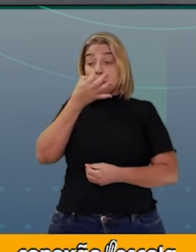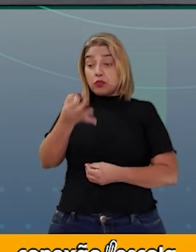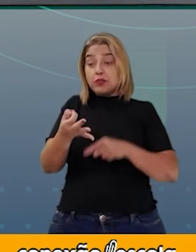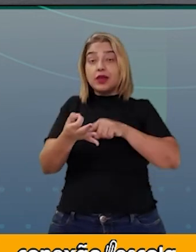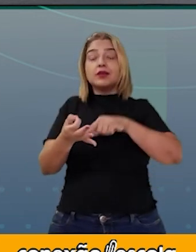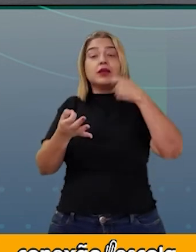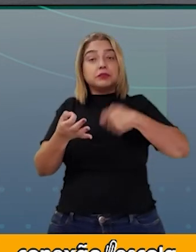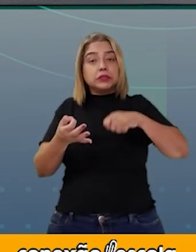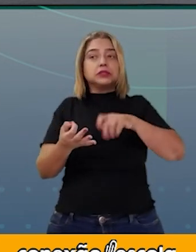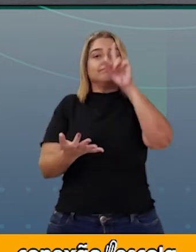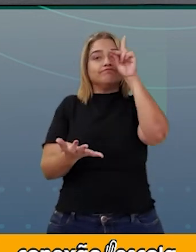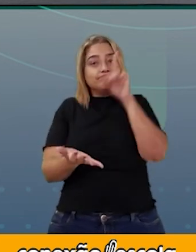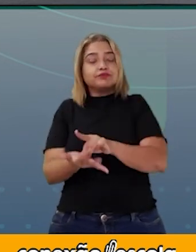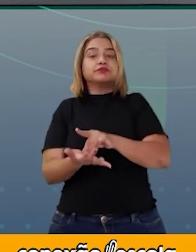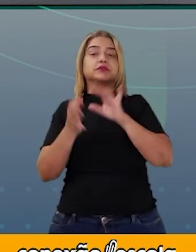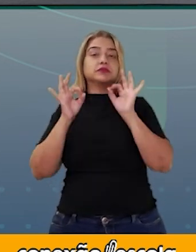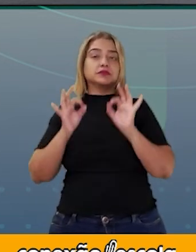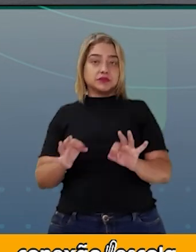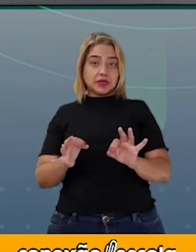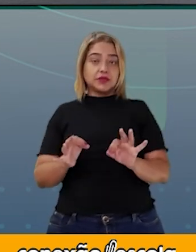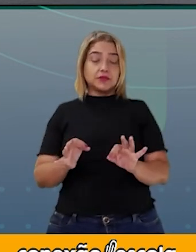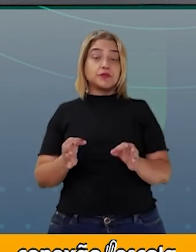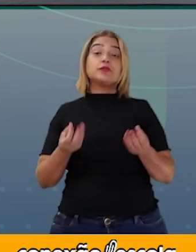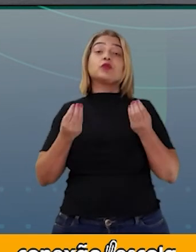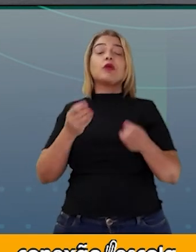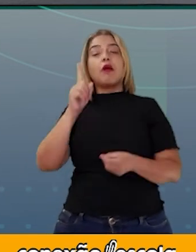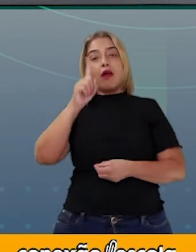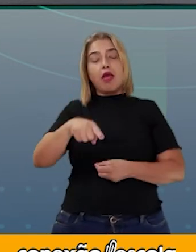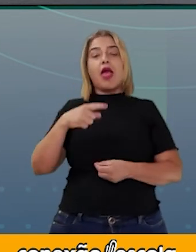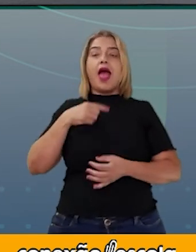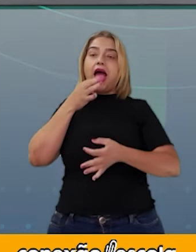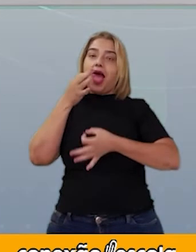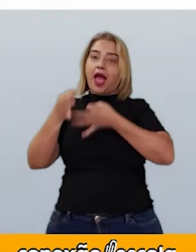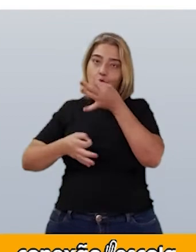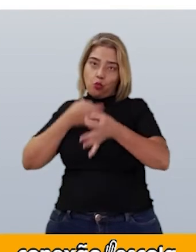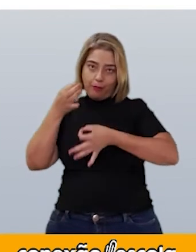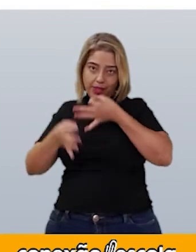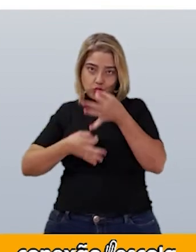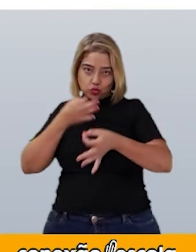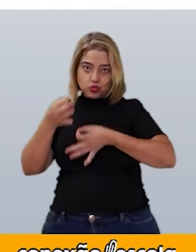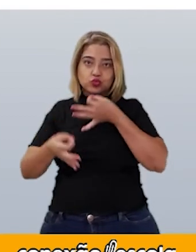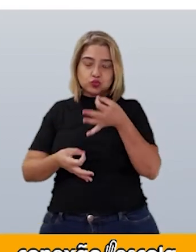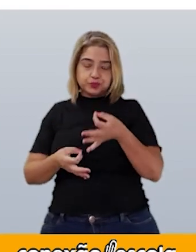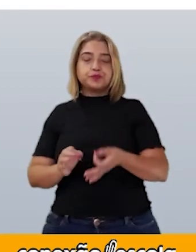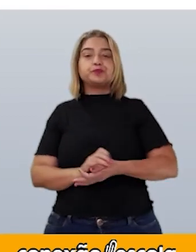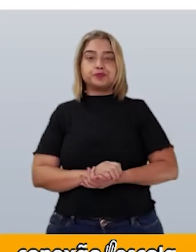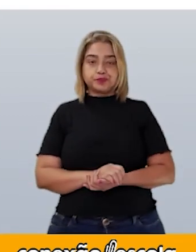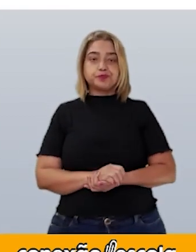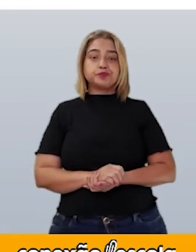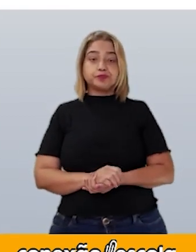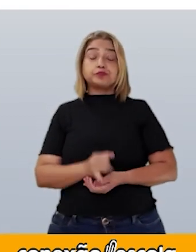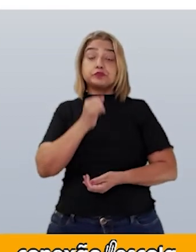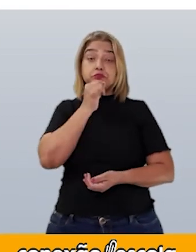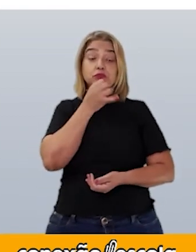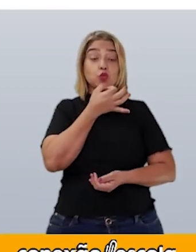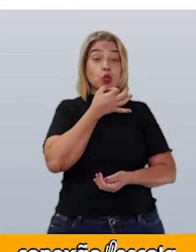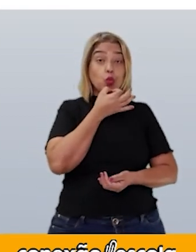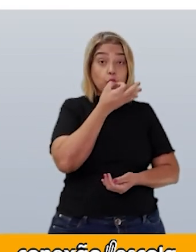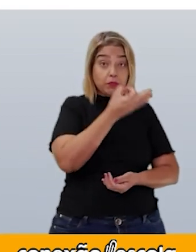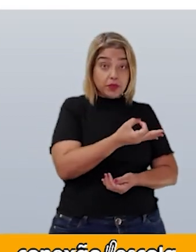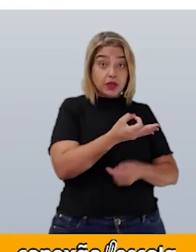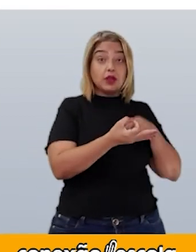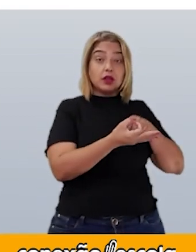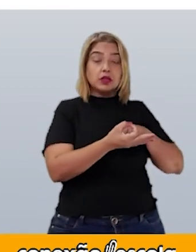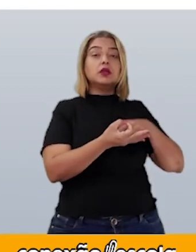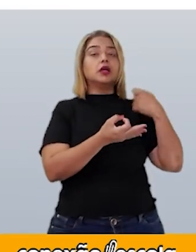nossa aula. Nós validamos opinião por meio dos argumentos. Então, uma opinião, ela deve